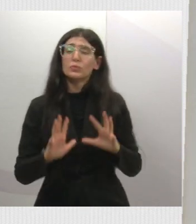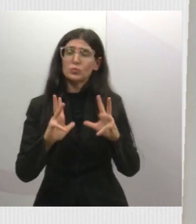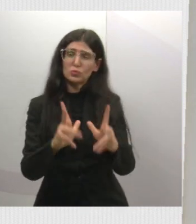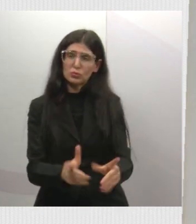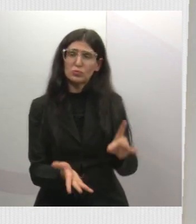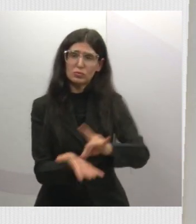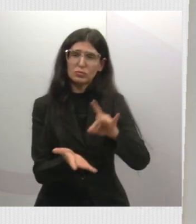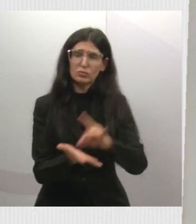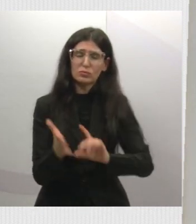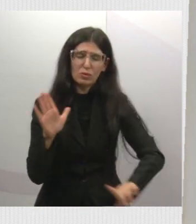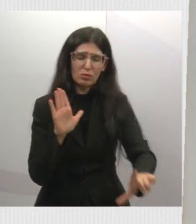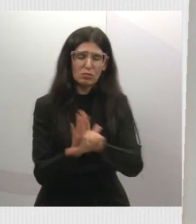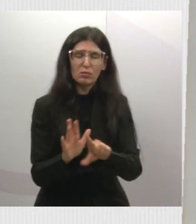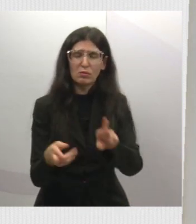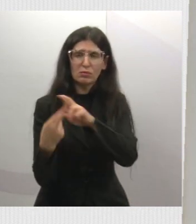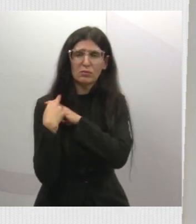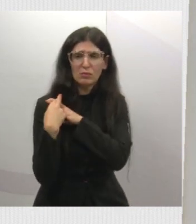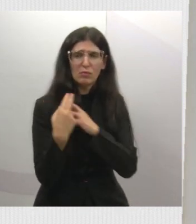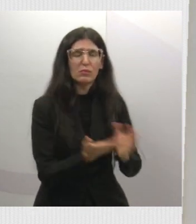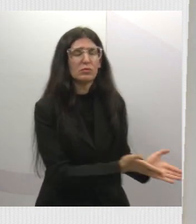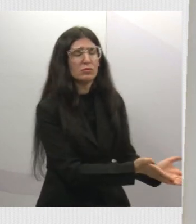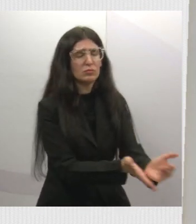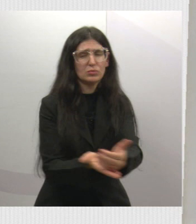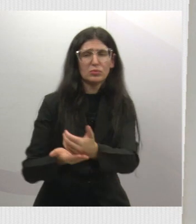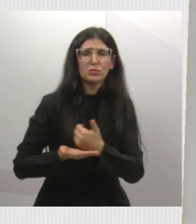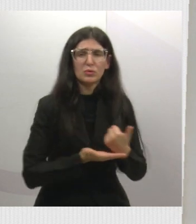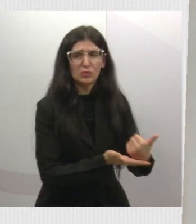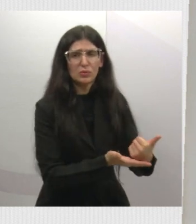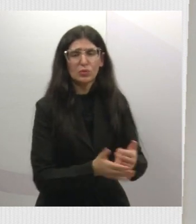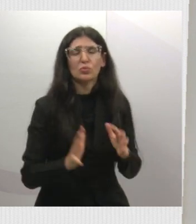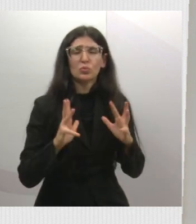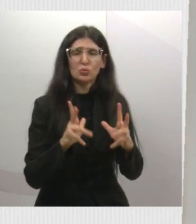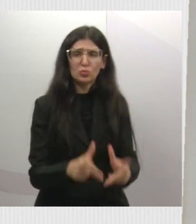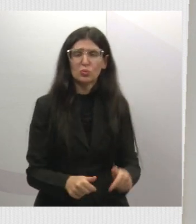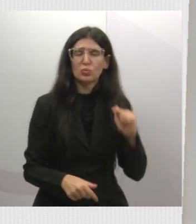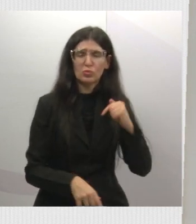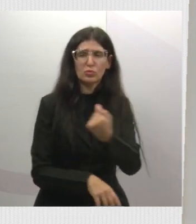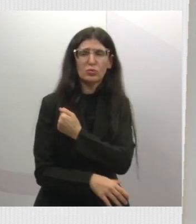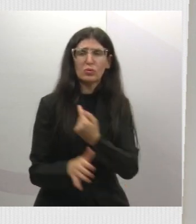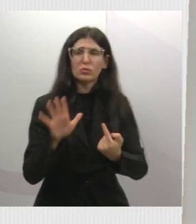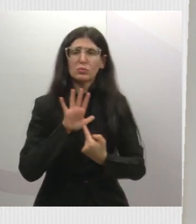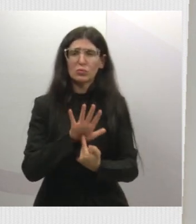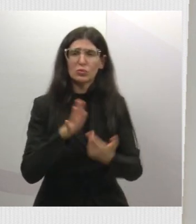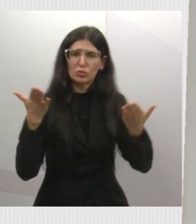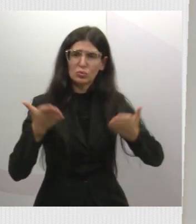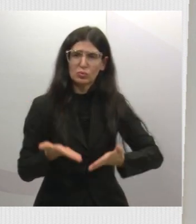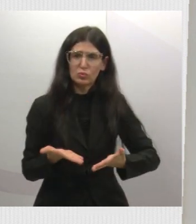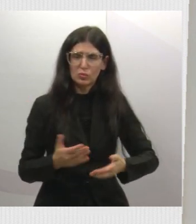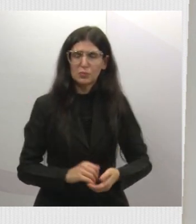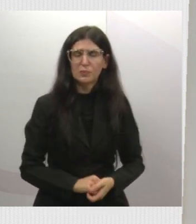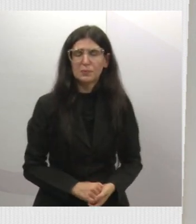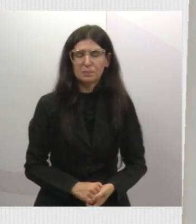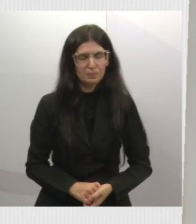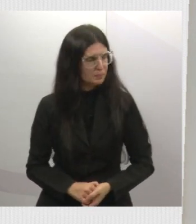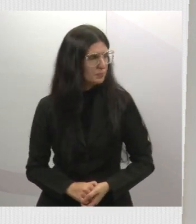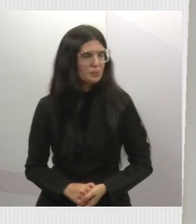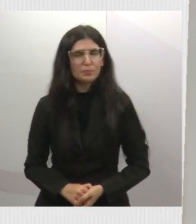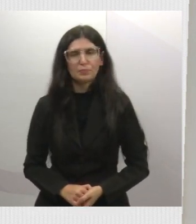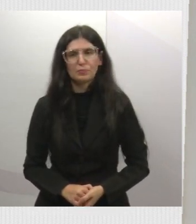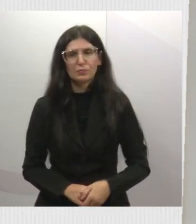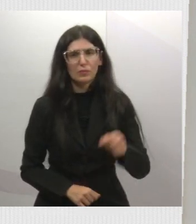com a Lei de Responsabilidade Fiscal, que é tudo o que nós apresentamos aqui hoje. Aqui foi apresentado de uma